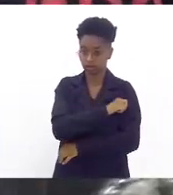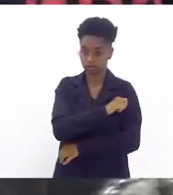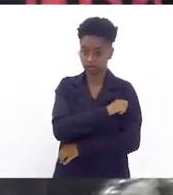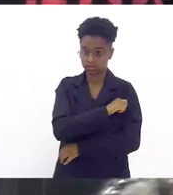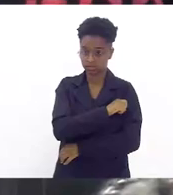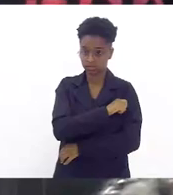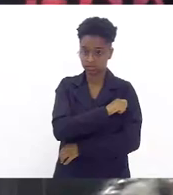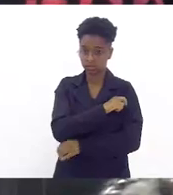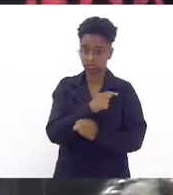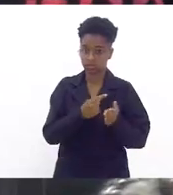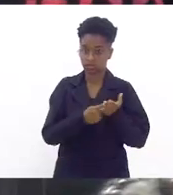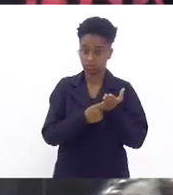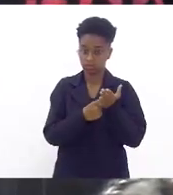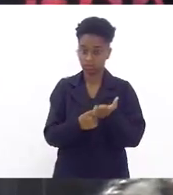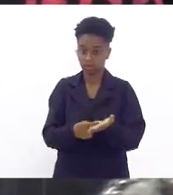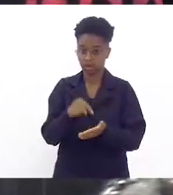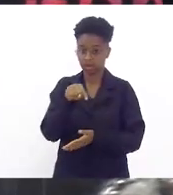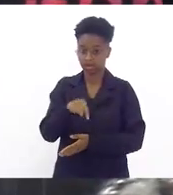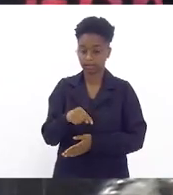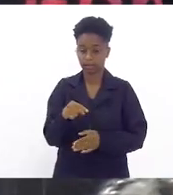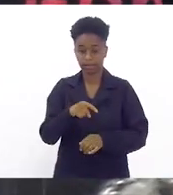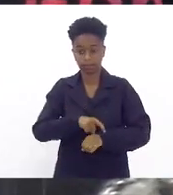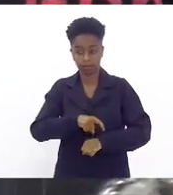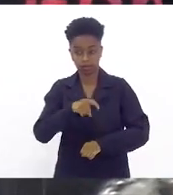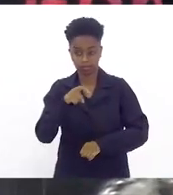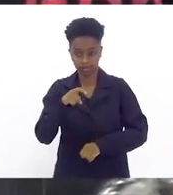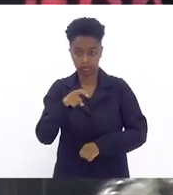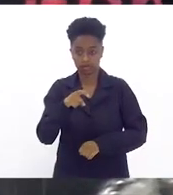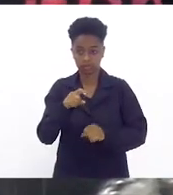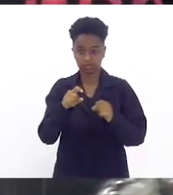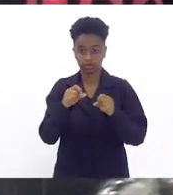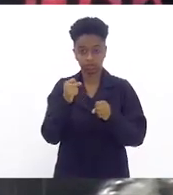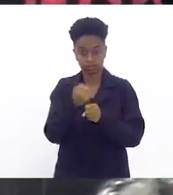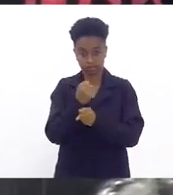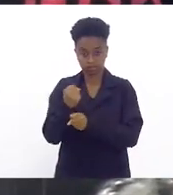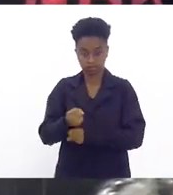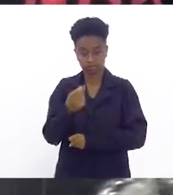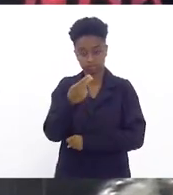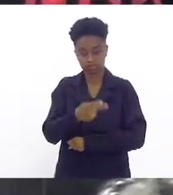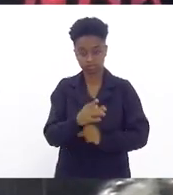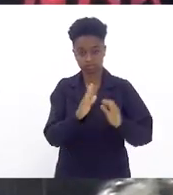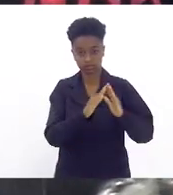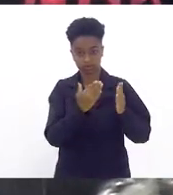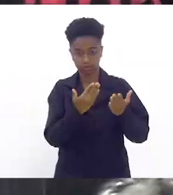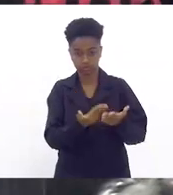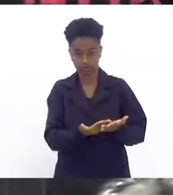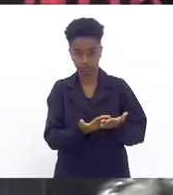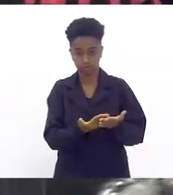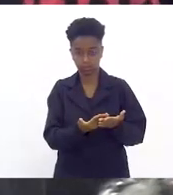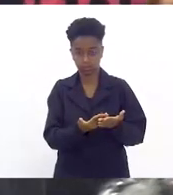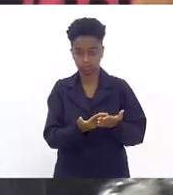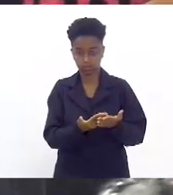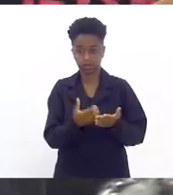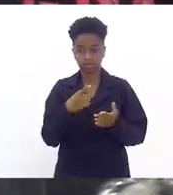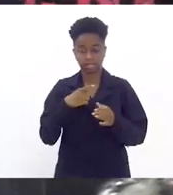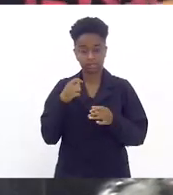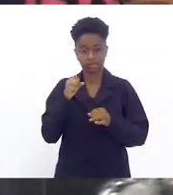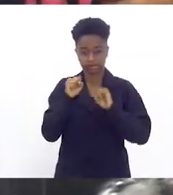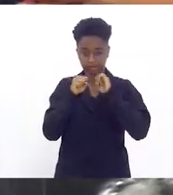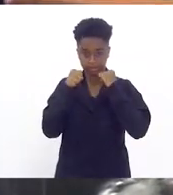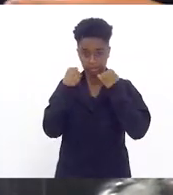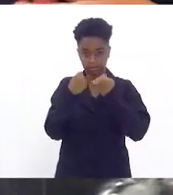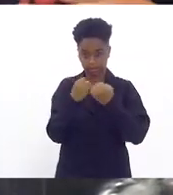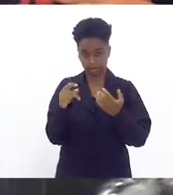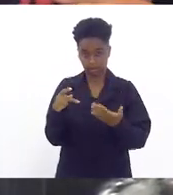a marcar esse momento de revitalização da escola com um grande seminário né